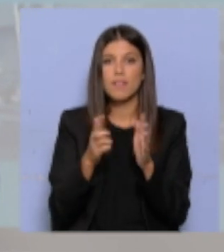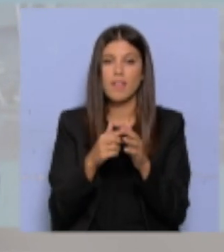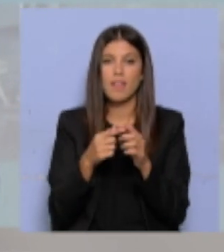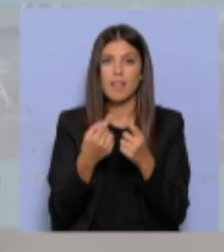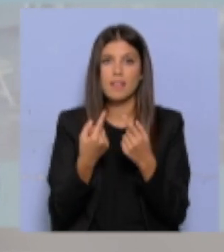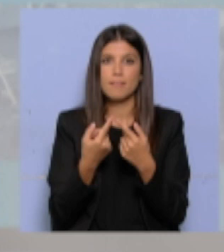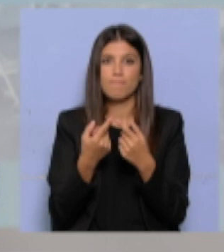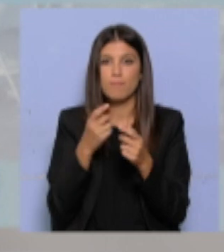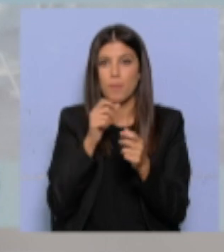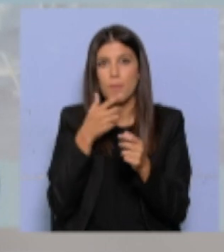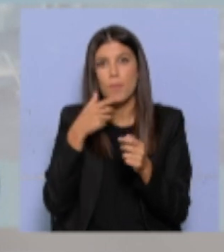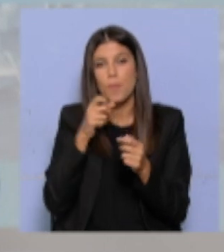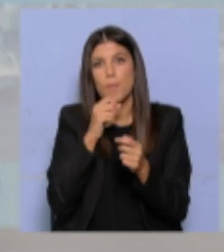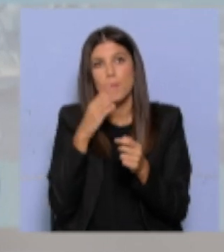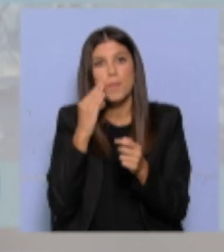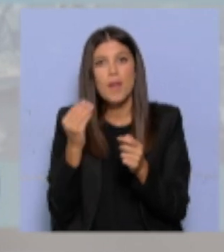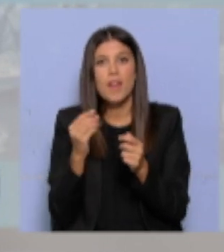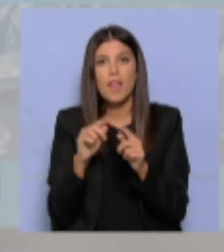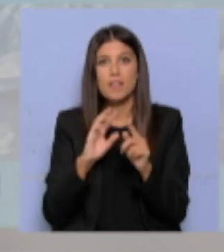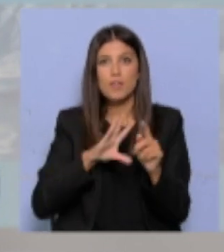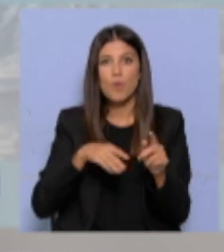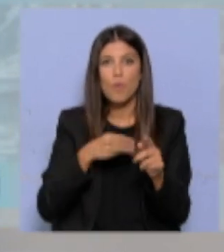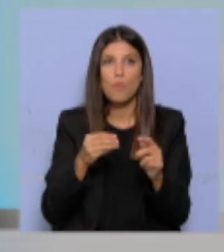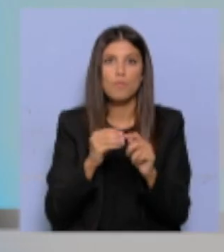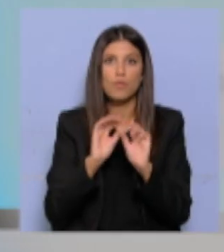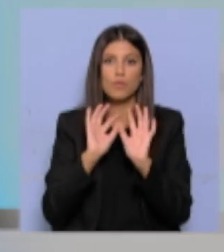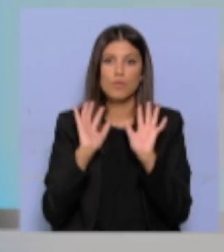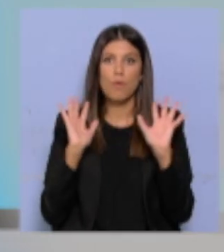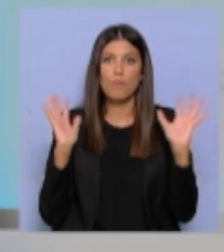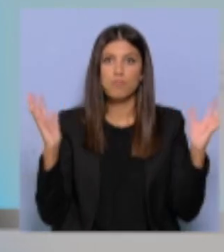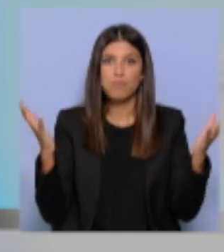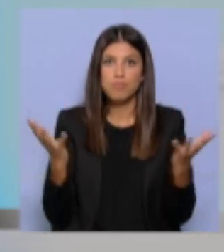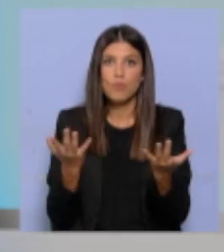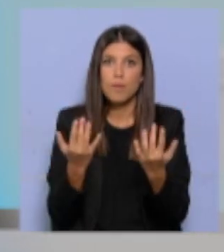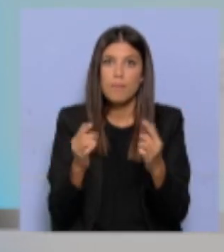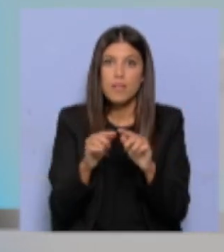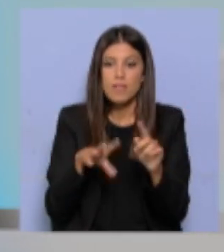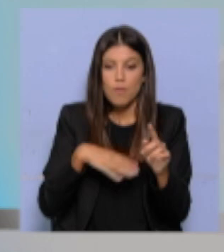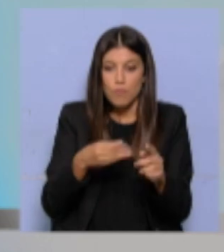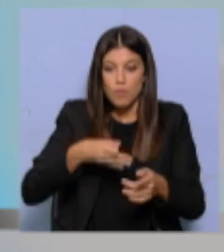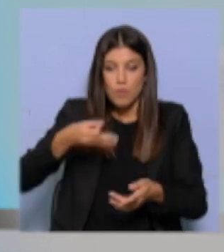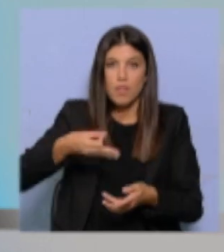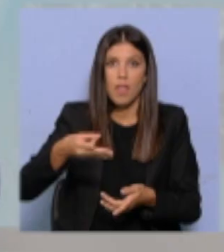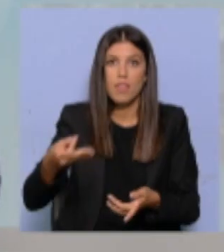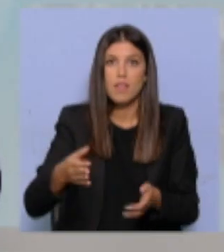está muito próximo. E esse é o cotidiano da missão que temos, assim, mais imediato, nos próximos tempos aqui na Europa?